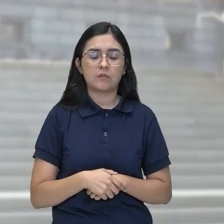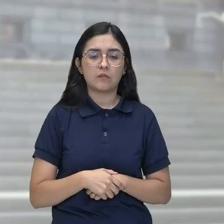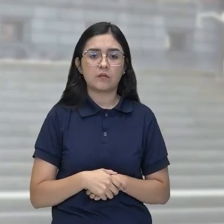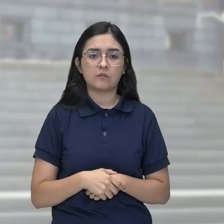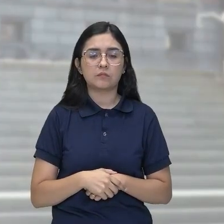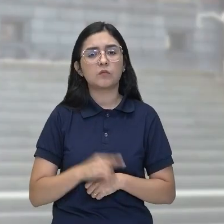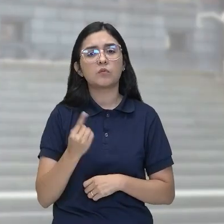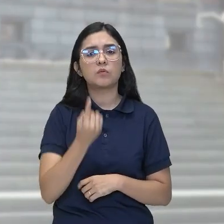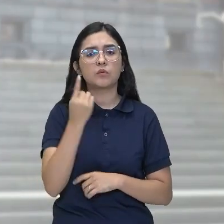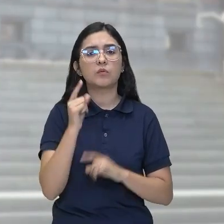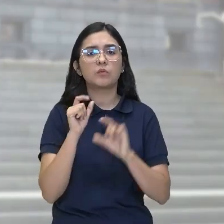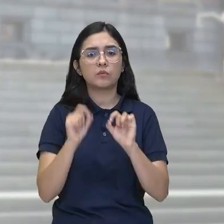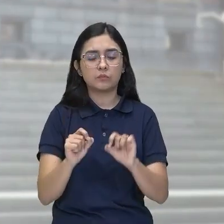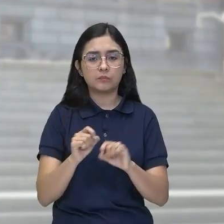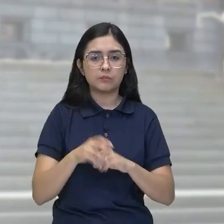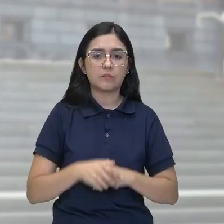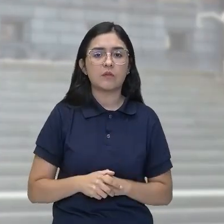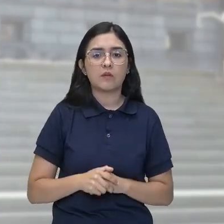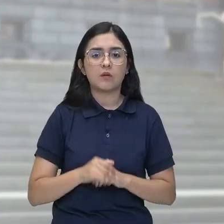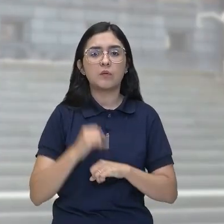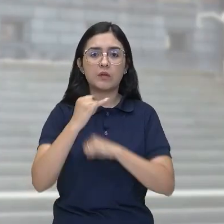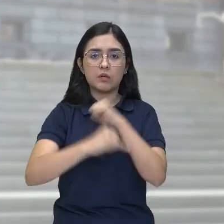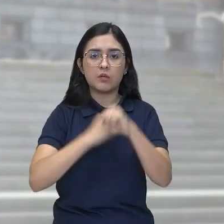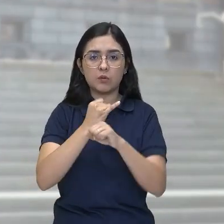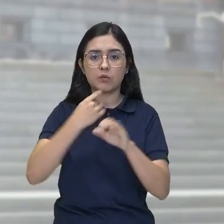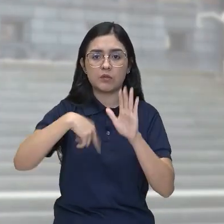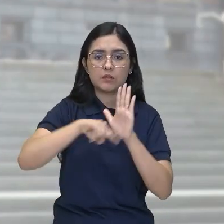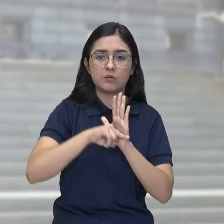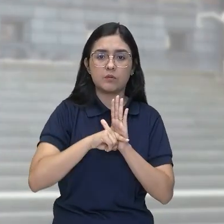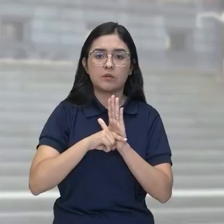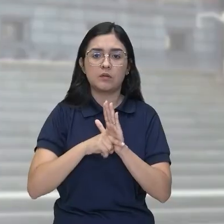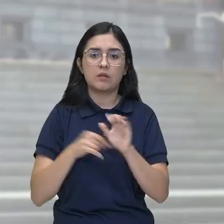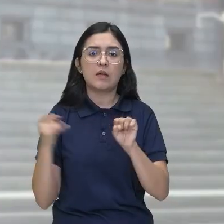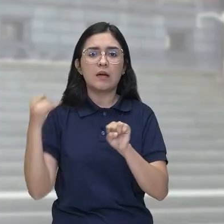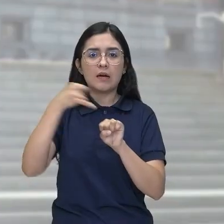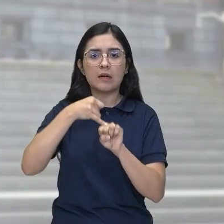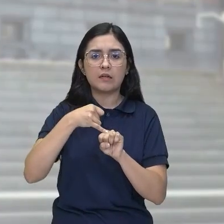um único íon negativo o ânion